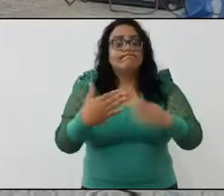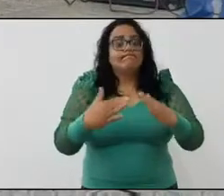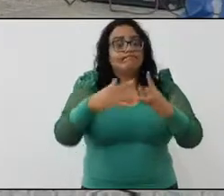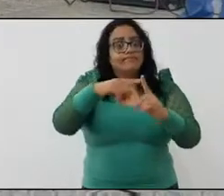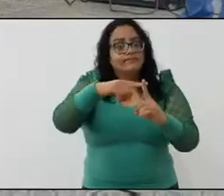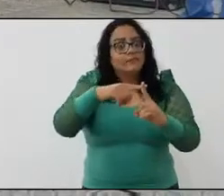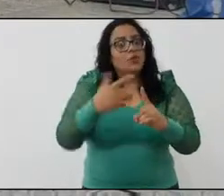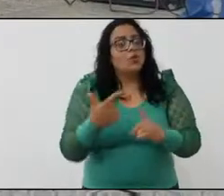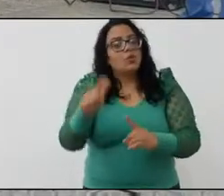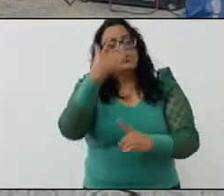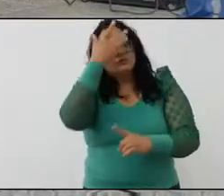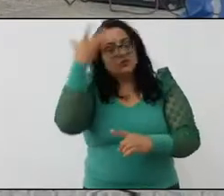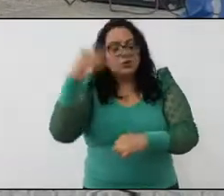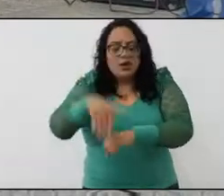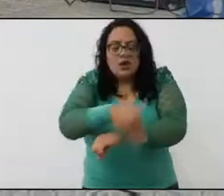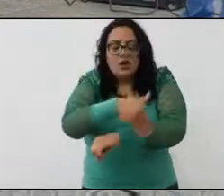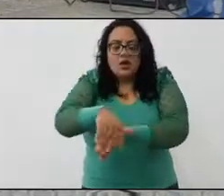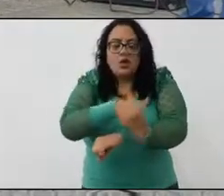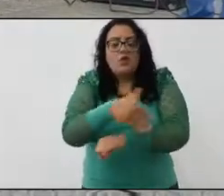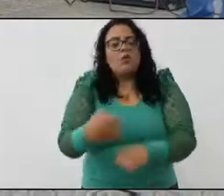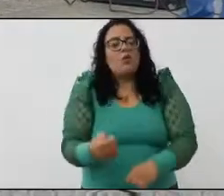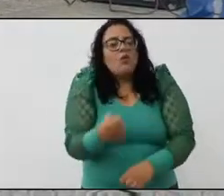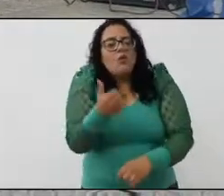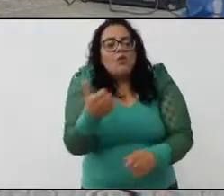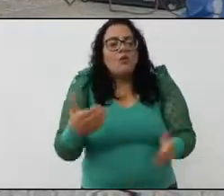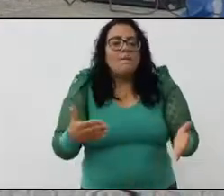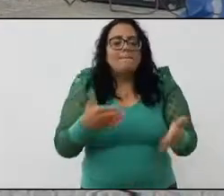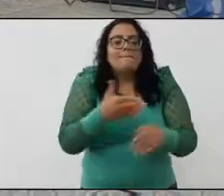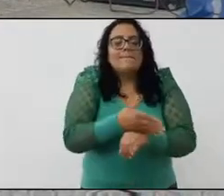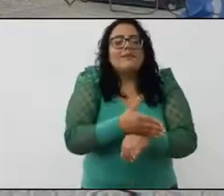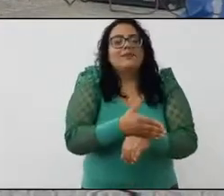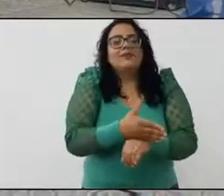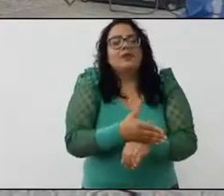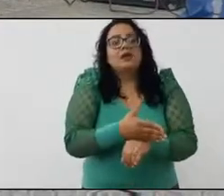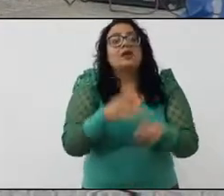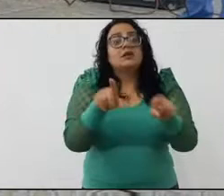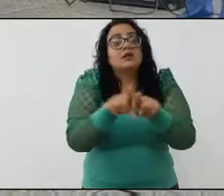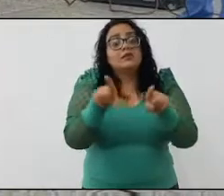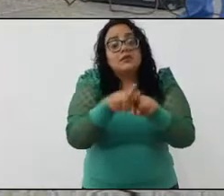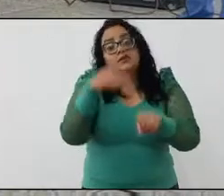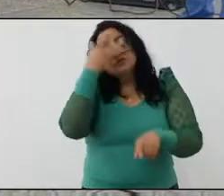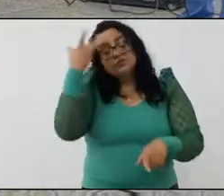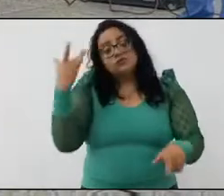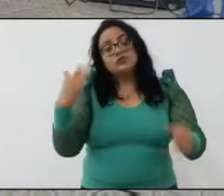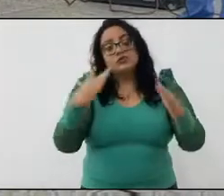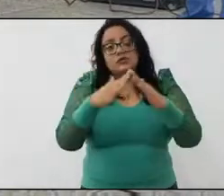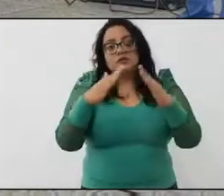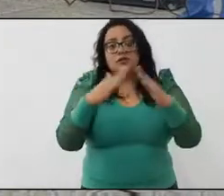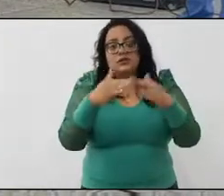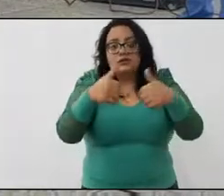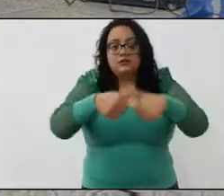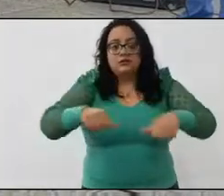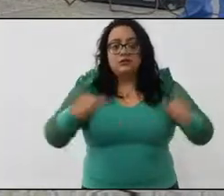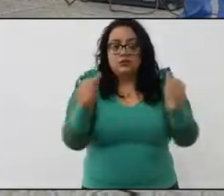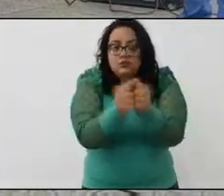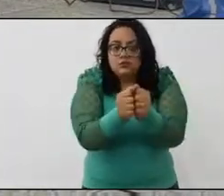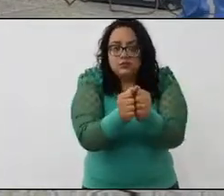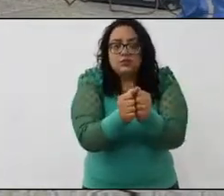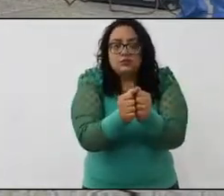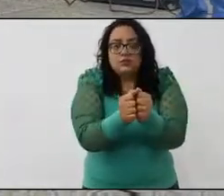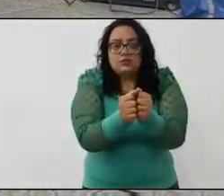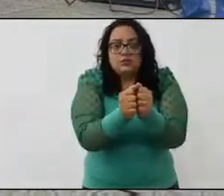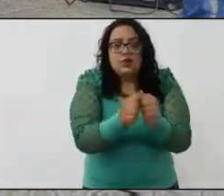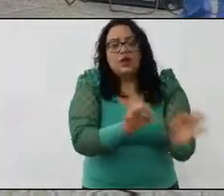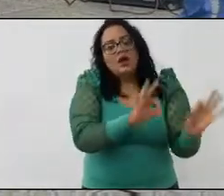Deus, também os nossos irmãos e irmãs que estão em casa, Senhor, a nos acompanhar